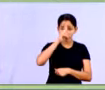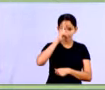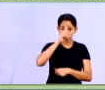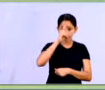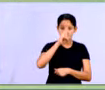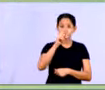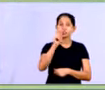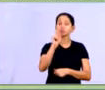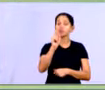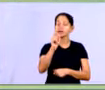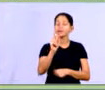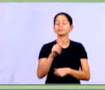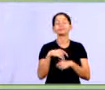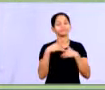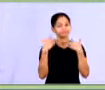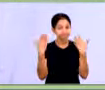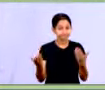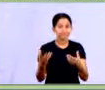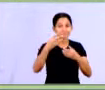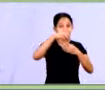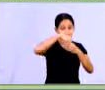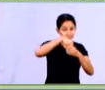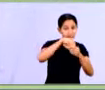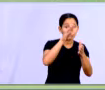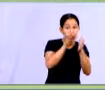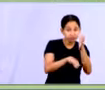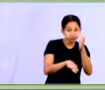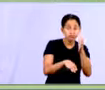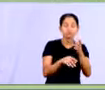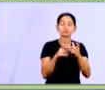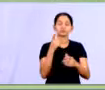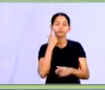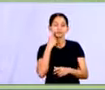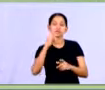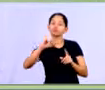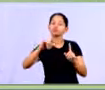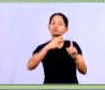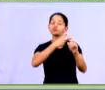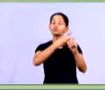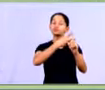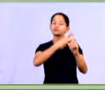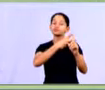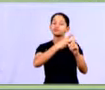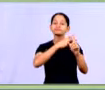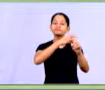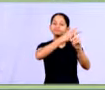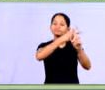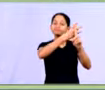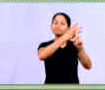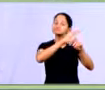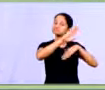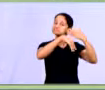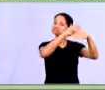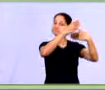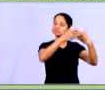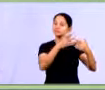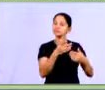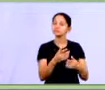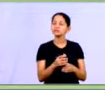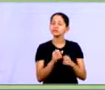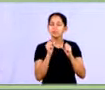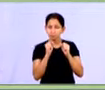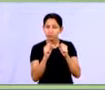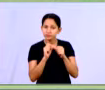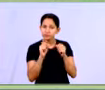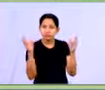o pagamento do recurso investido ou remuneração de capital do investido. Posso Aí, tentar resumir,